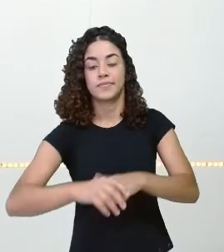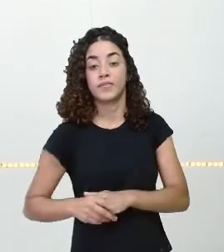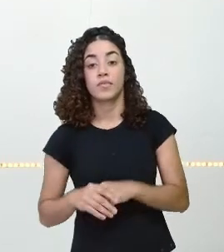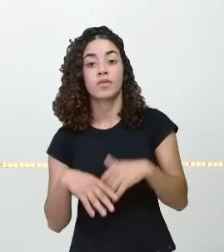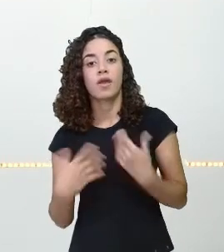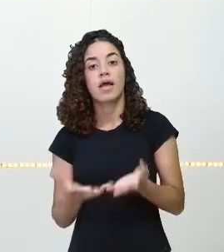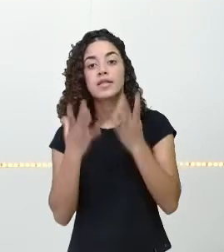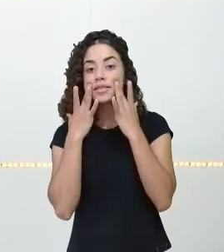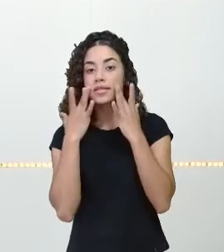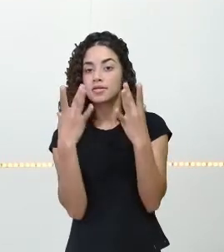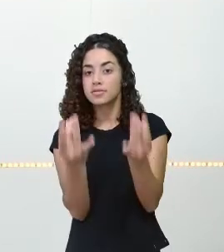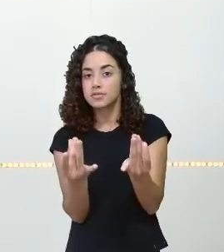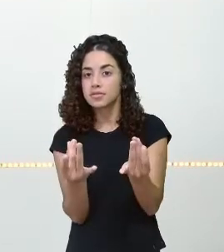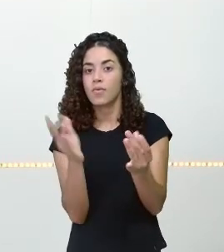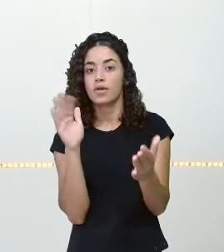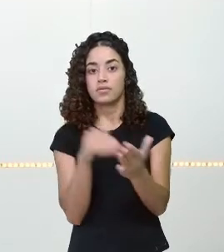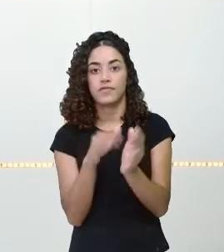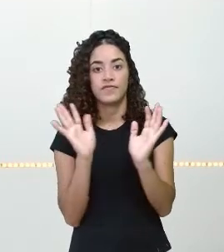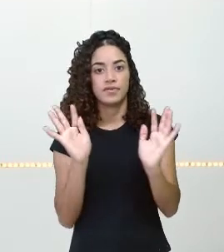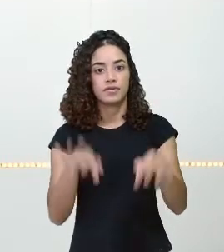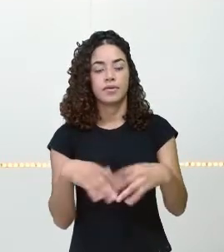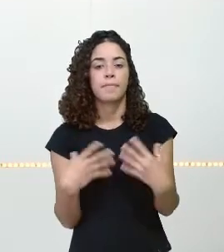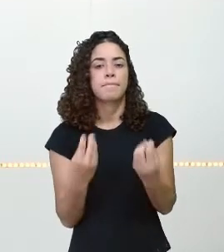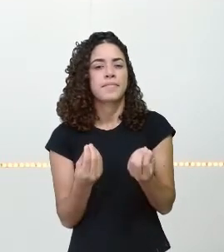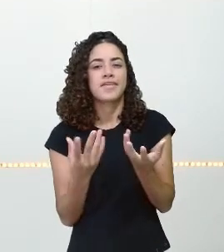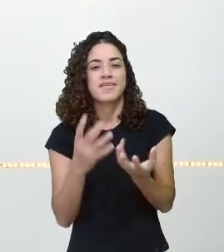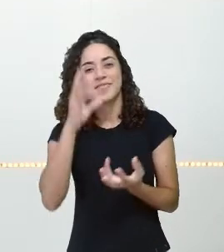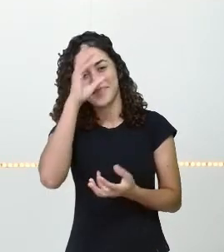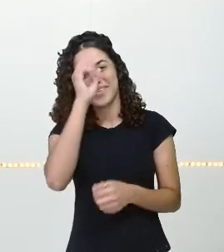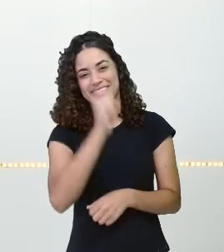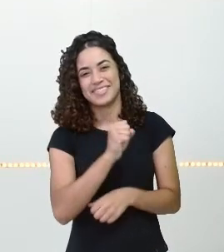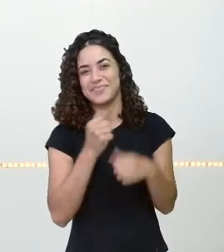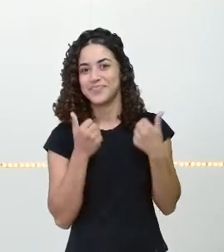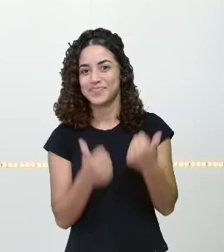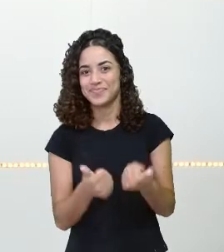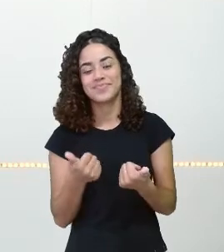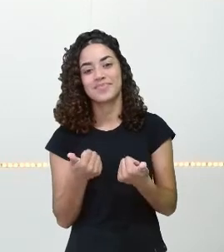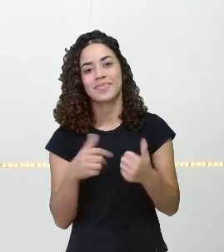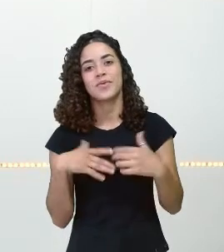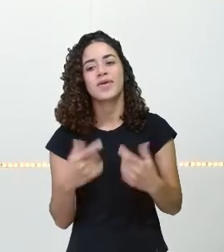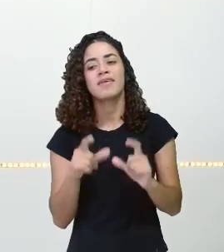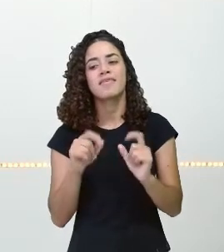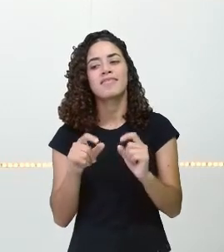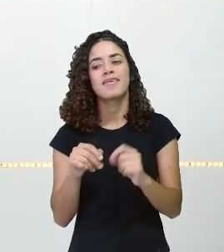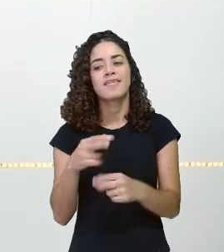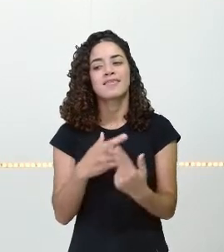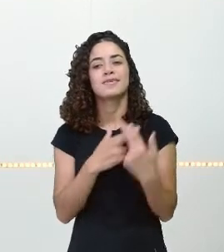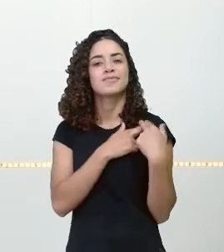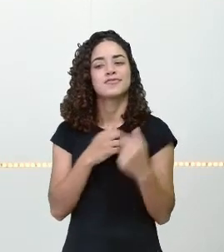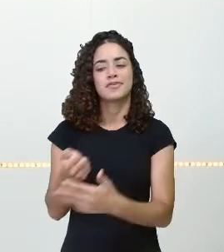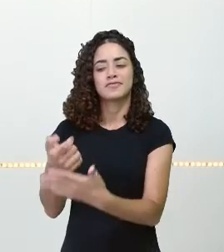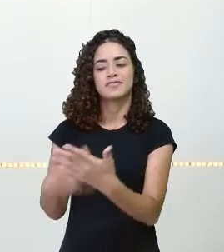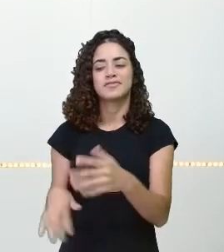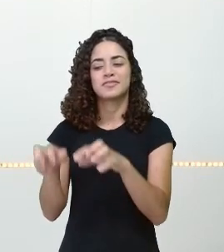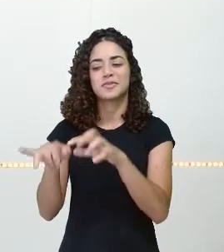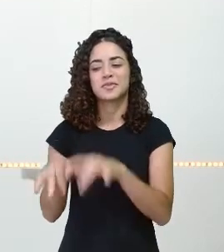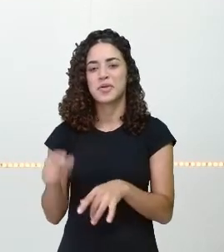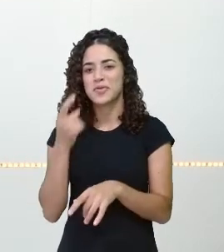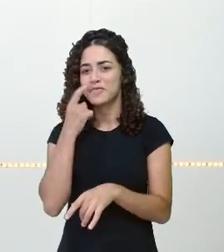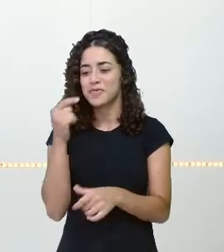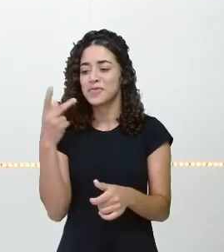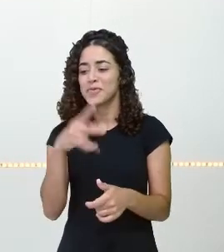Então fica ligadinhos aí até o final para aprender bastante. E quem está lá no chat para acompanhar a participação